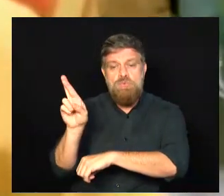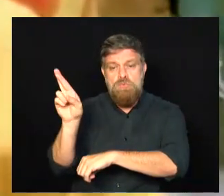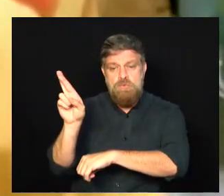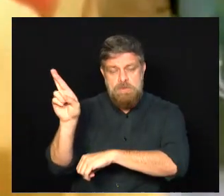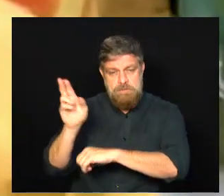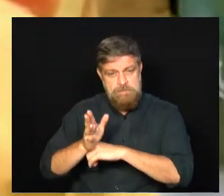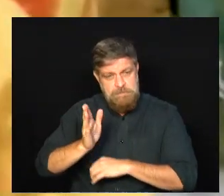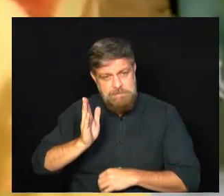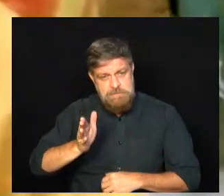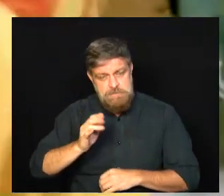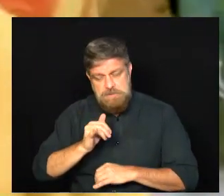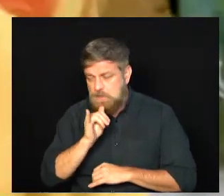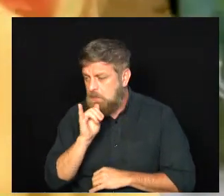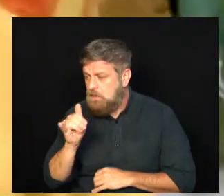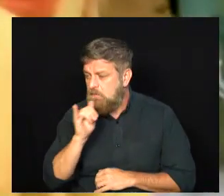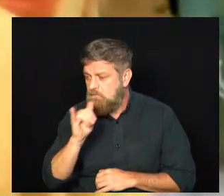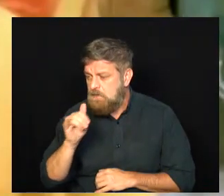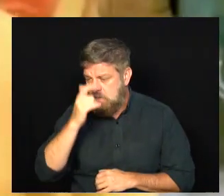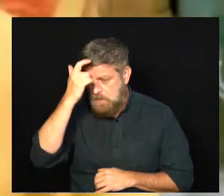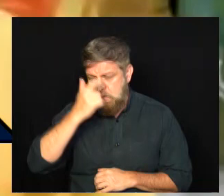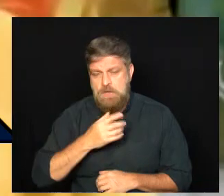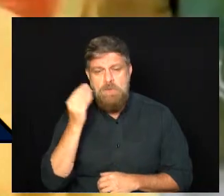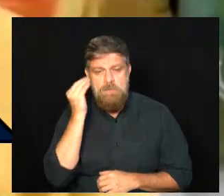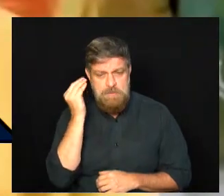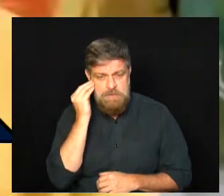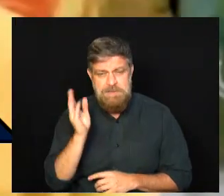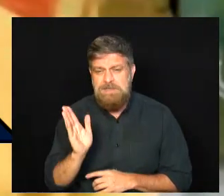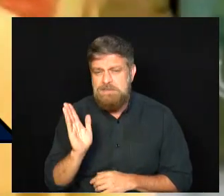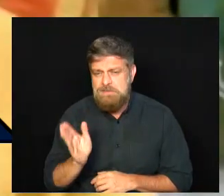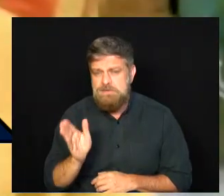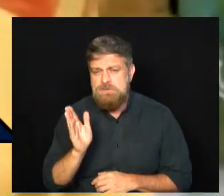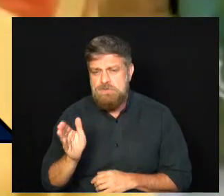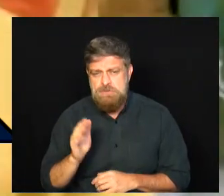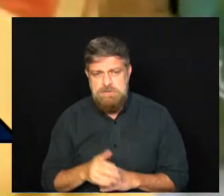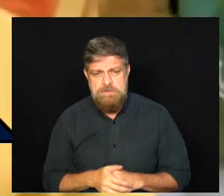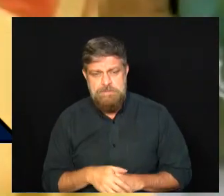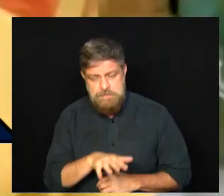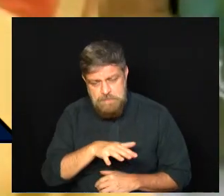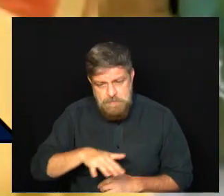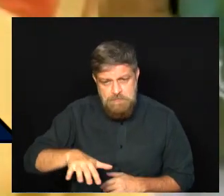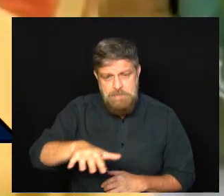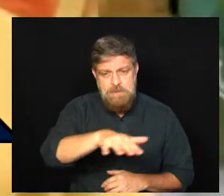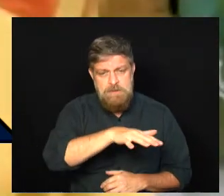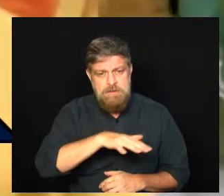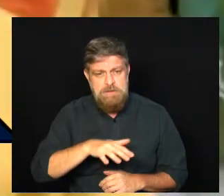Já quero dizer que já tive a oportunidade, atuando na área da